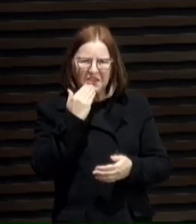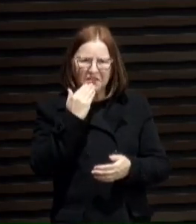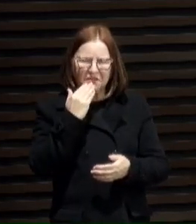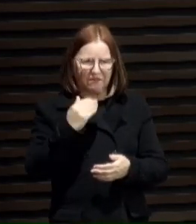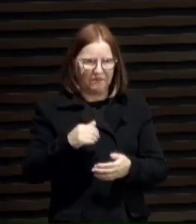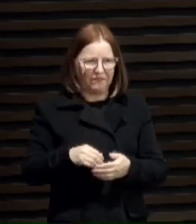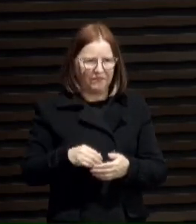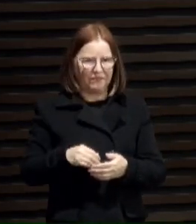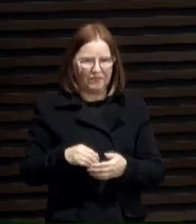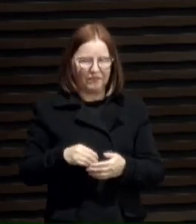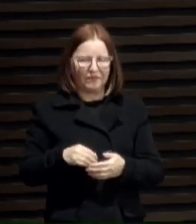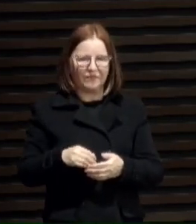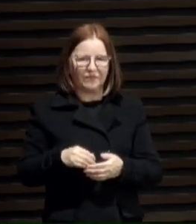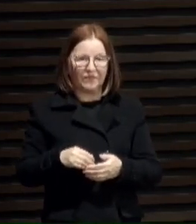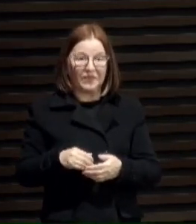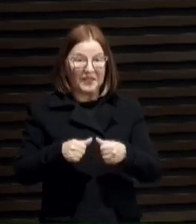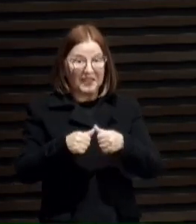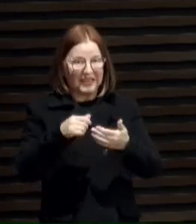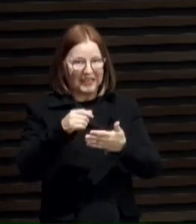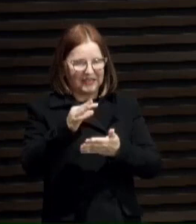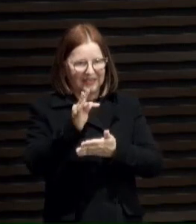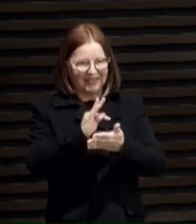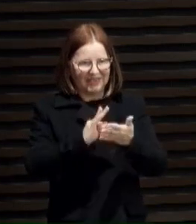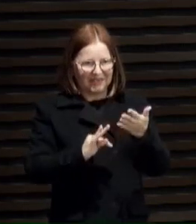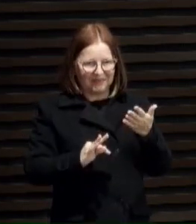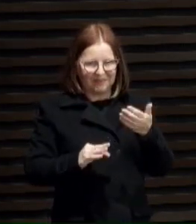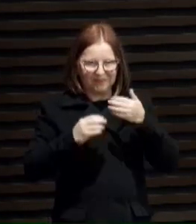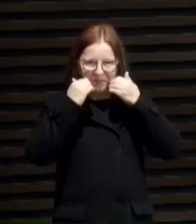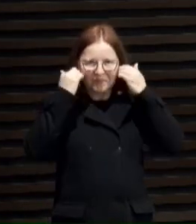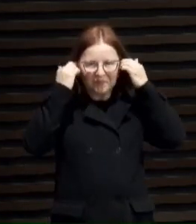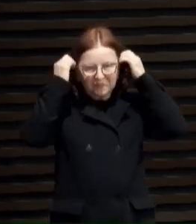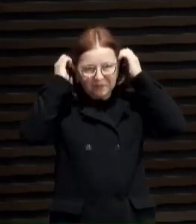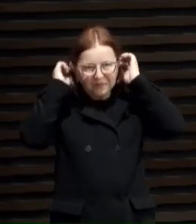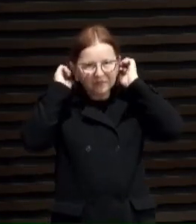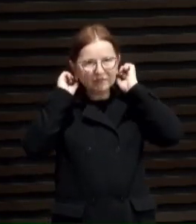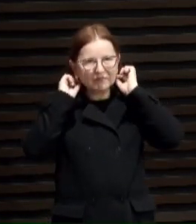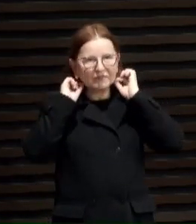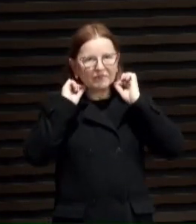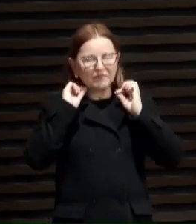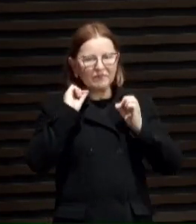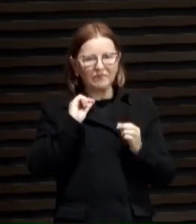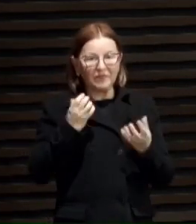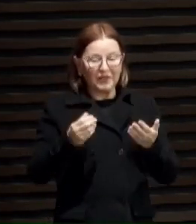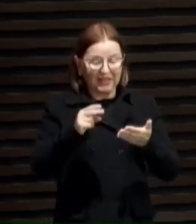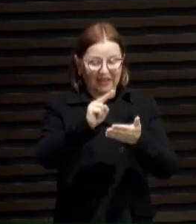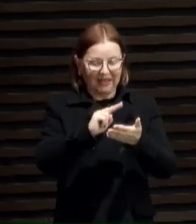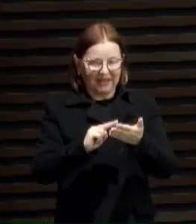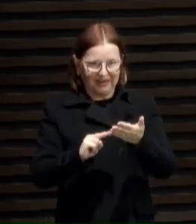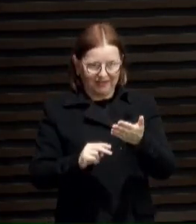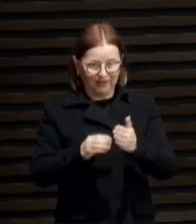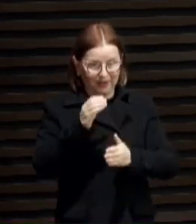Olha a arrogância. Esse texto aqui, eu gostaria de ler com a igreja, que é um texto do